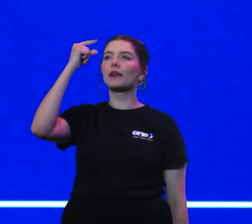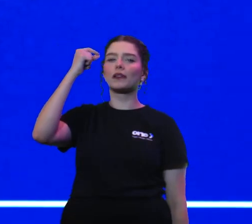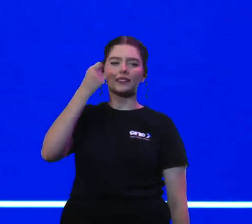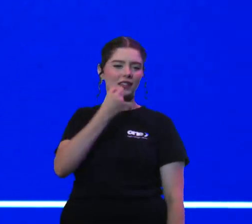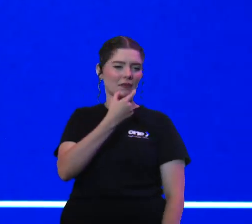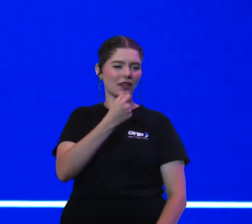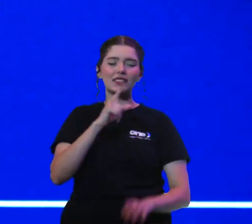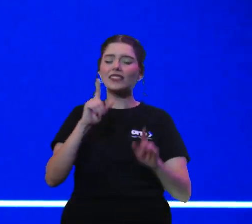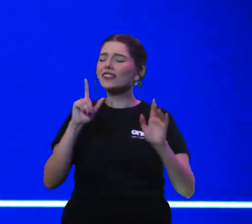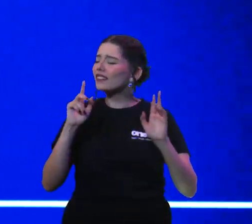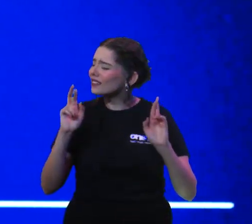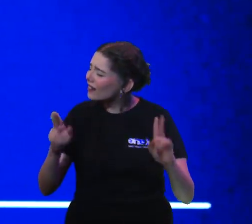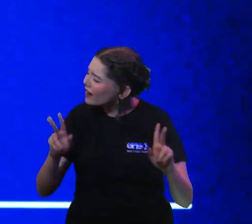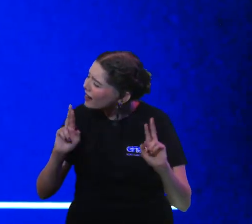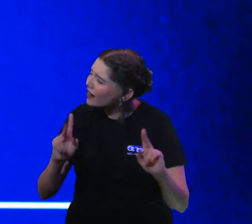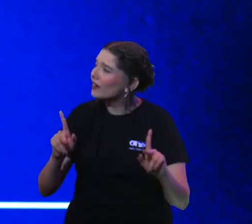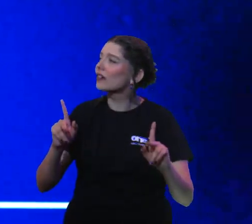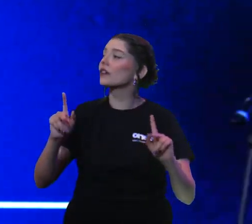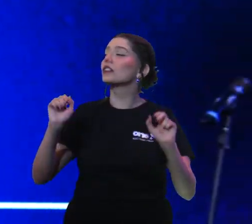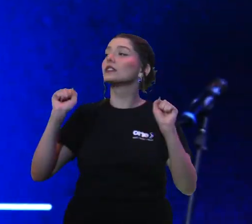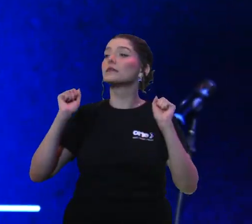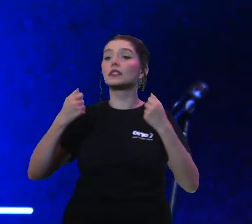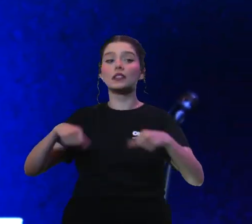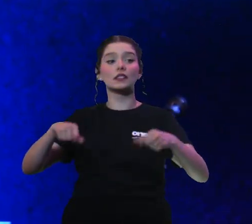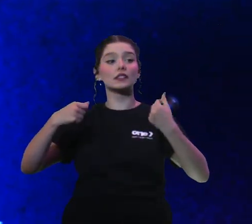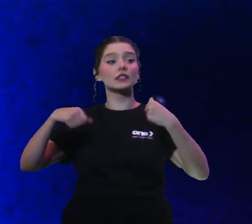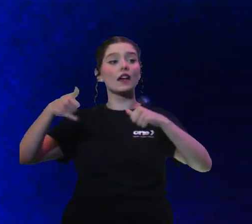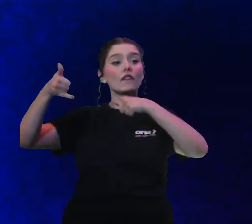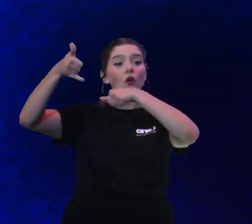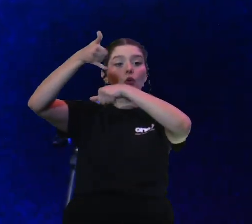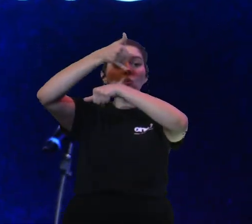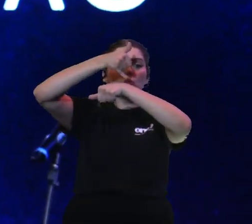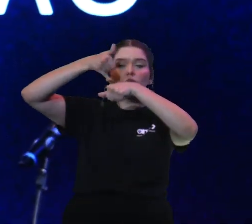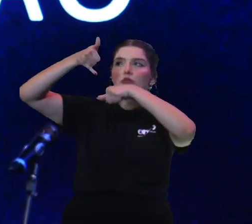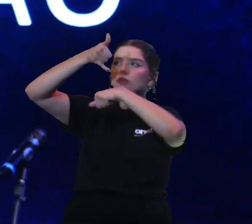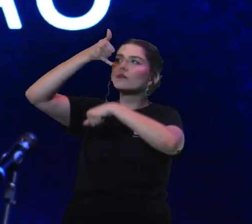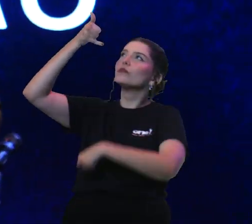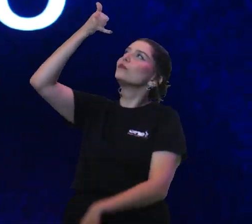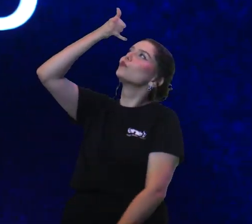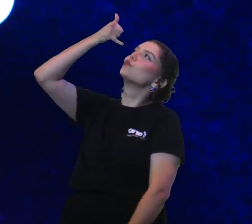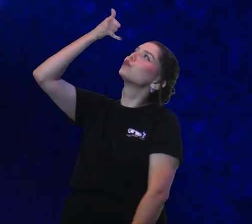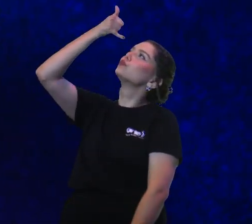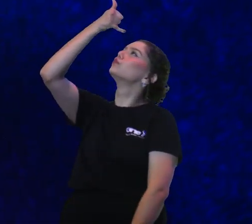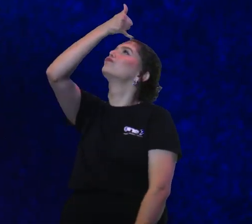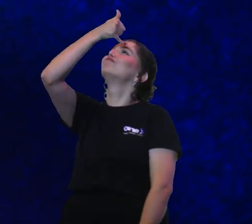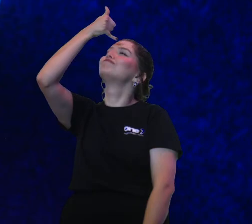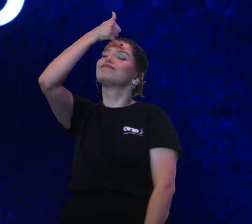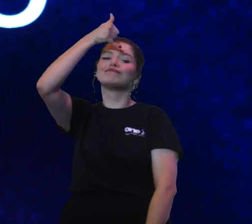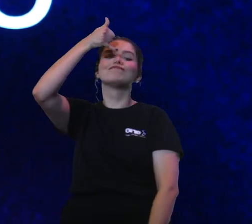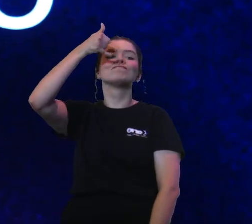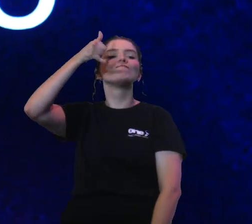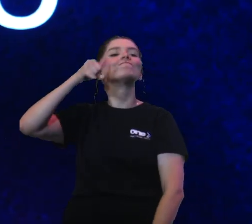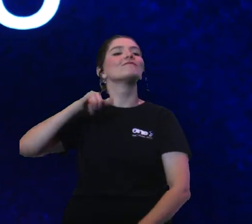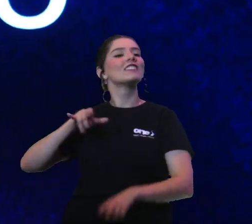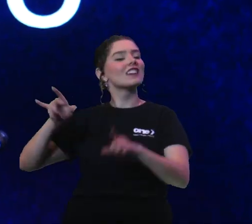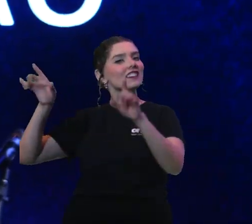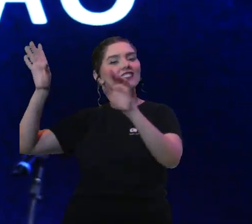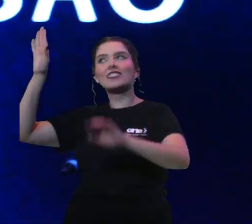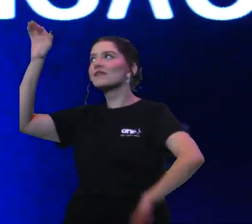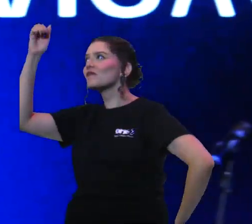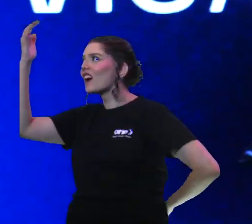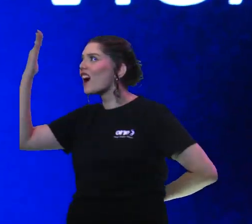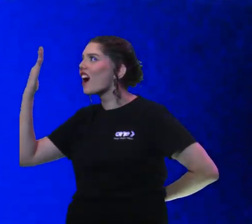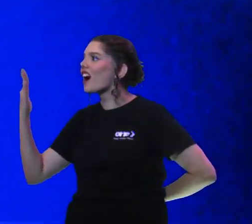para que aquele povo pudesse ungir os olhos. A unção de Deus é especial, é algo divino, nos